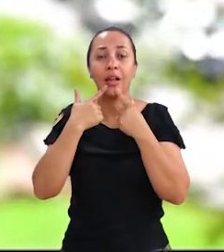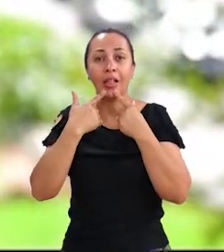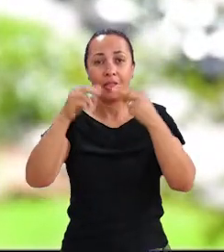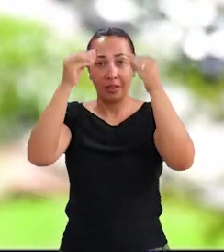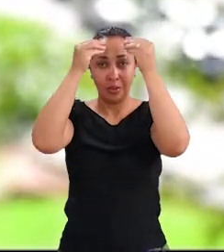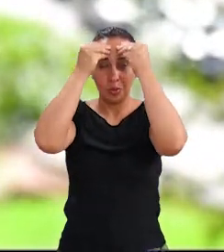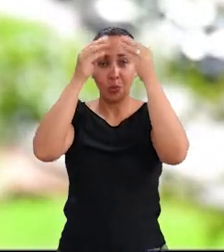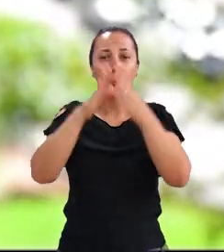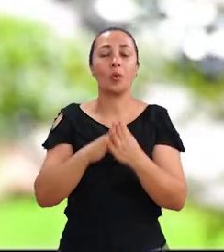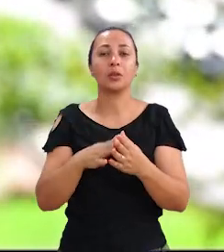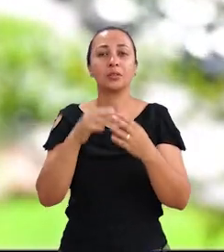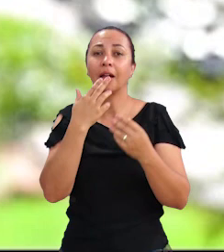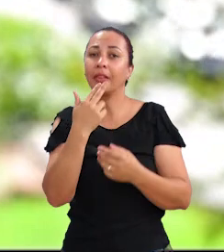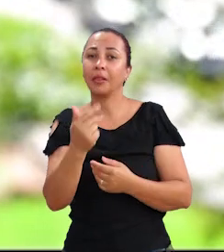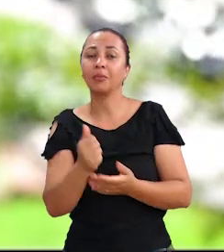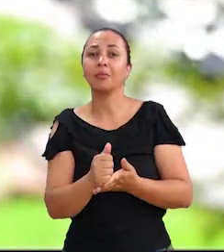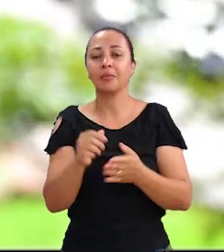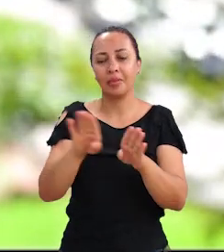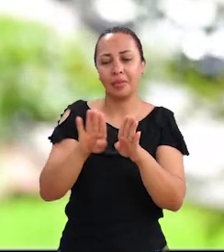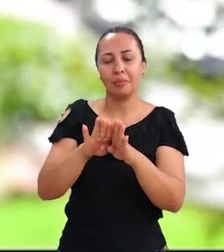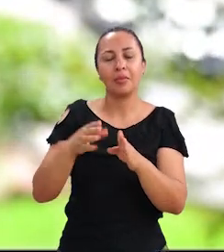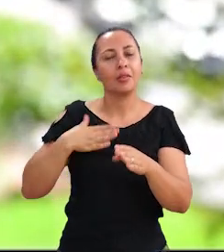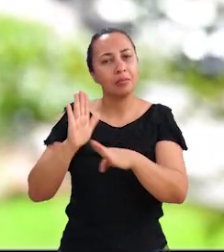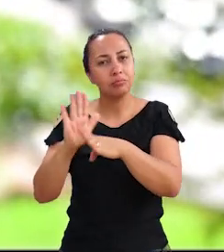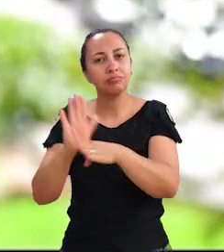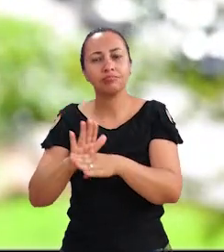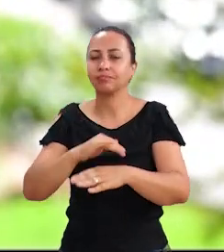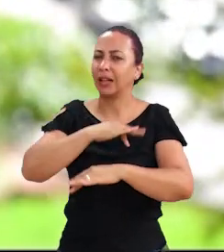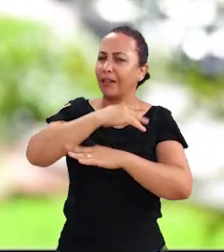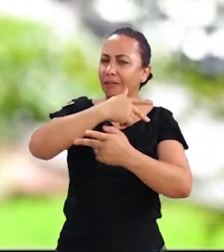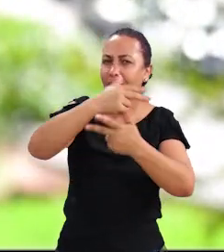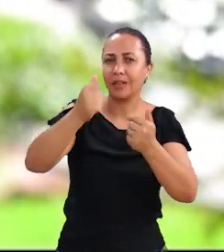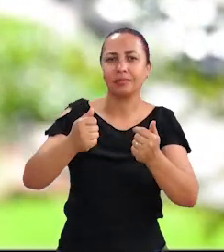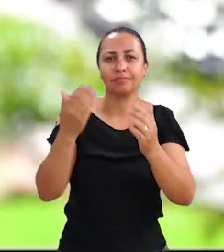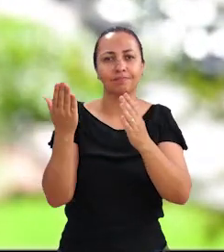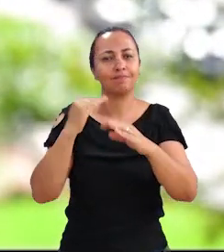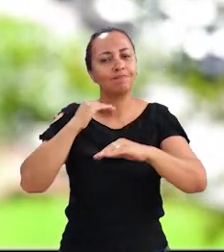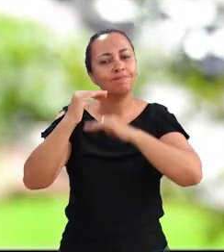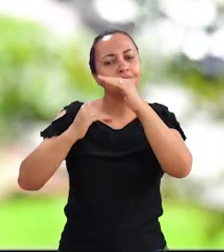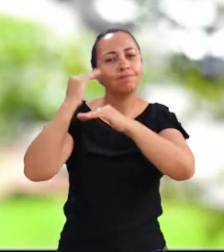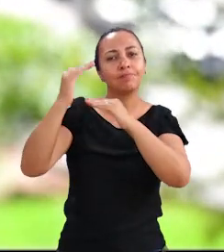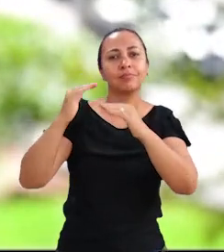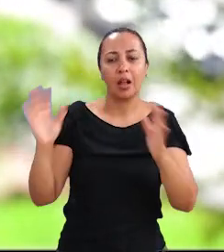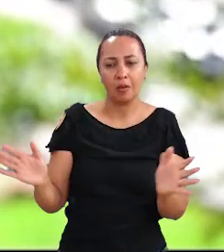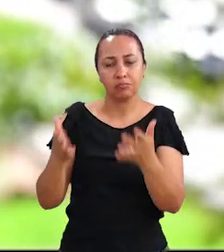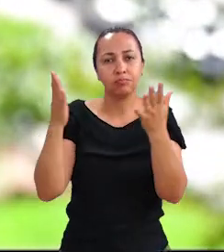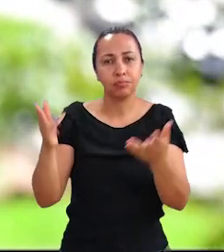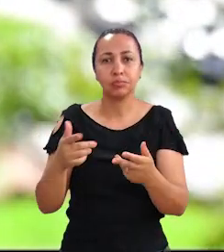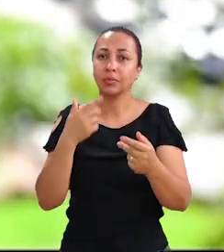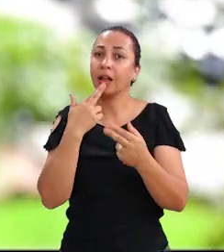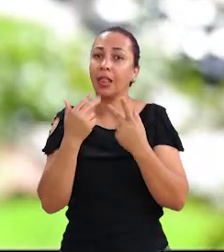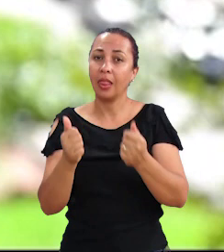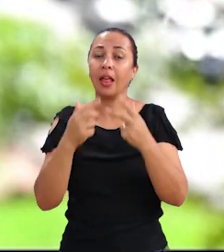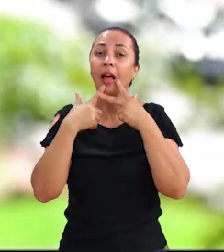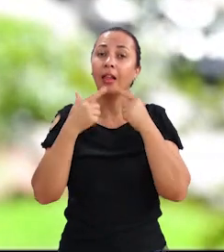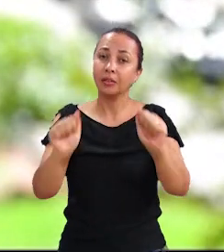da linguagem, é científica e tem contribuições em diversas escalas. A gente contribui para o fomento da pesquisa em linguística dentro do campus, dentro